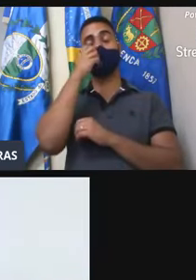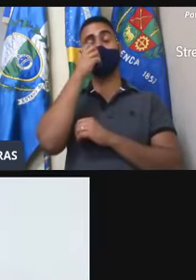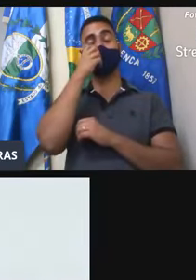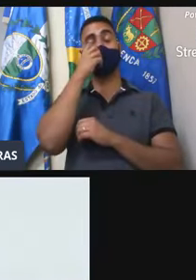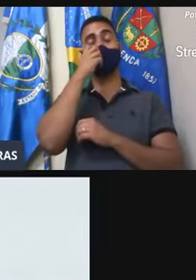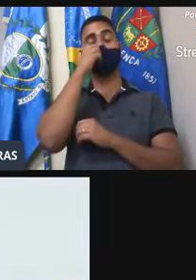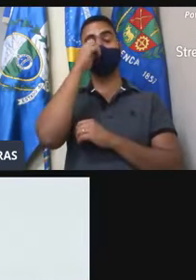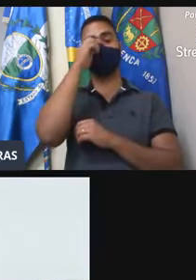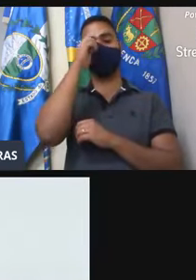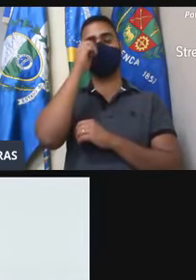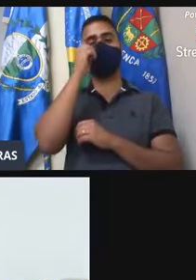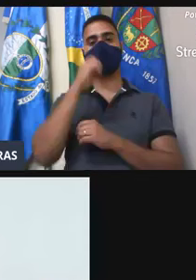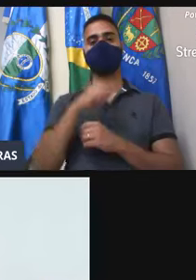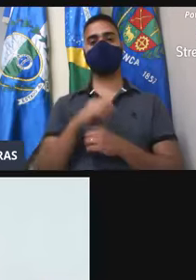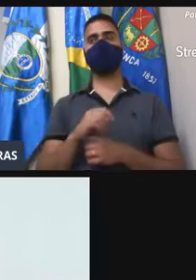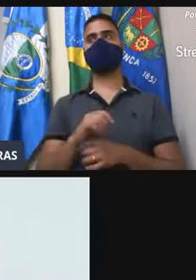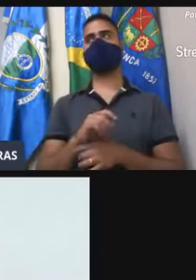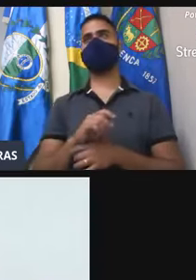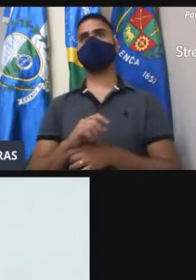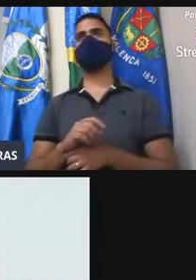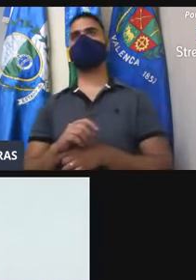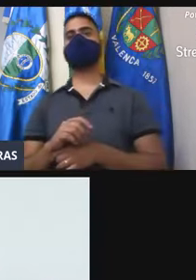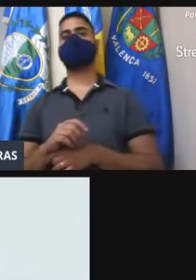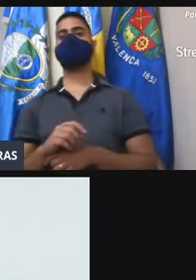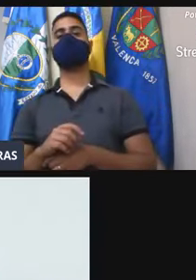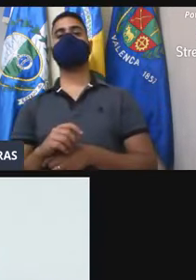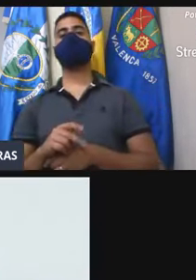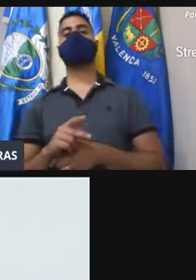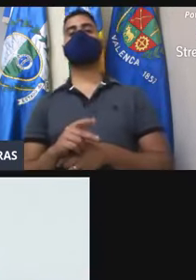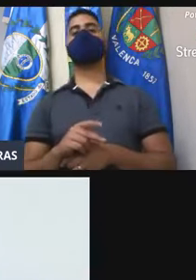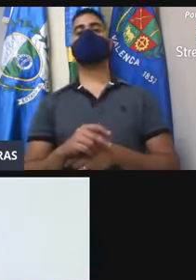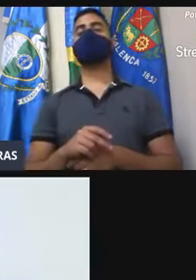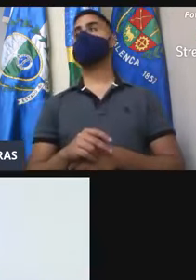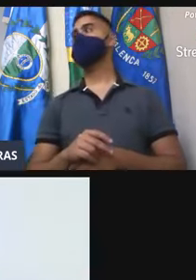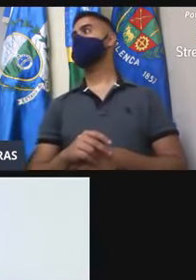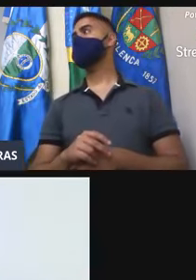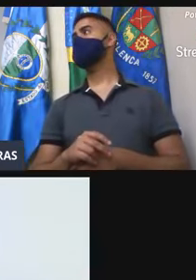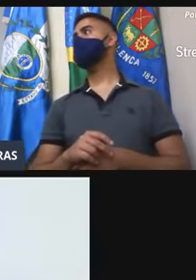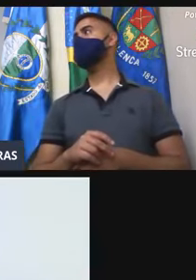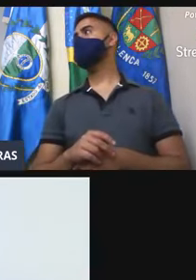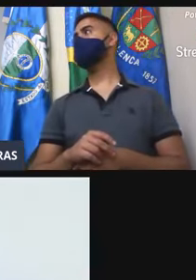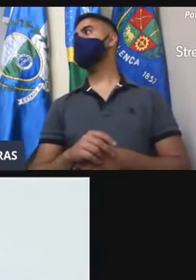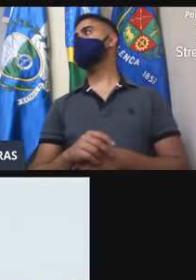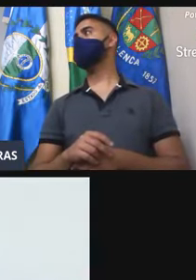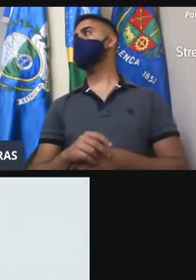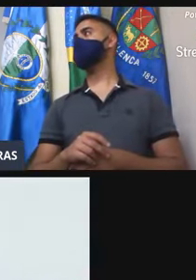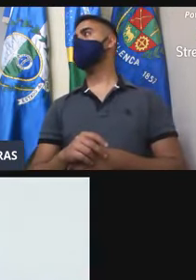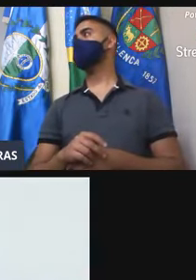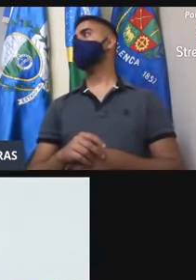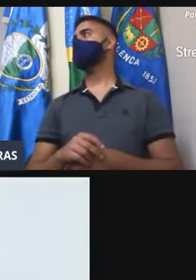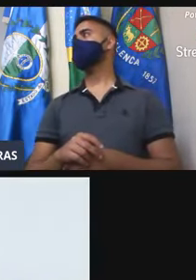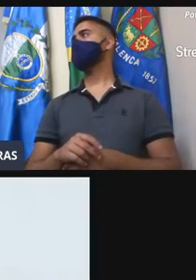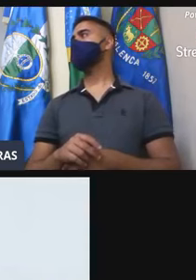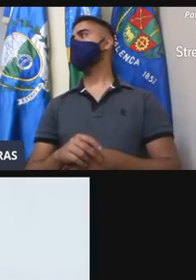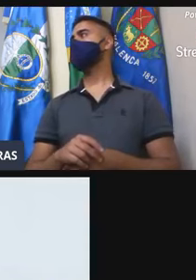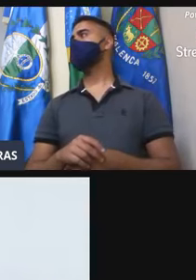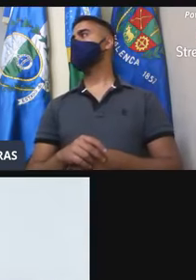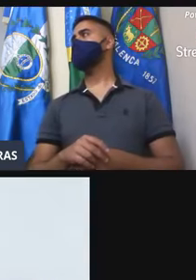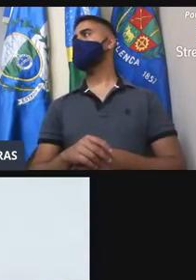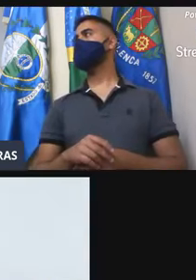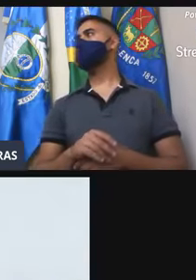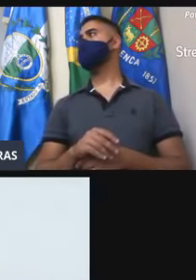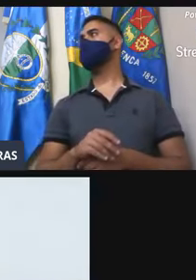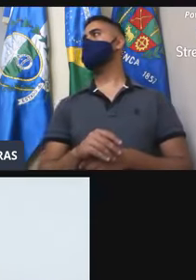mensagem 36-2020 do Poder Executivo. Define e regula critérios dos benefícios eventuais do âmbito